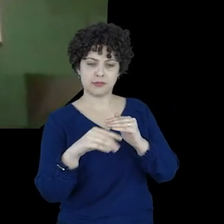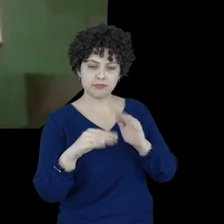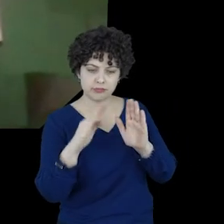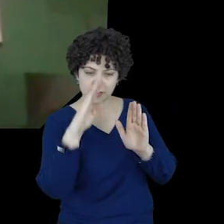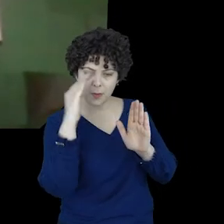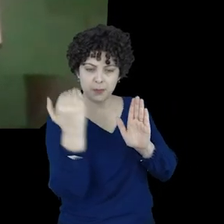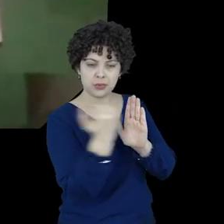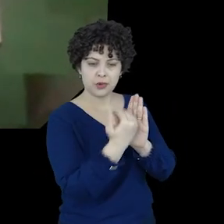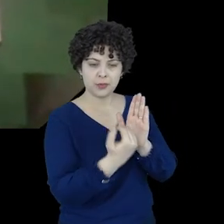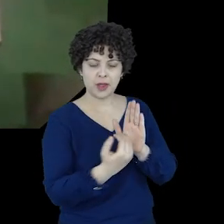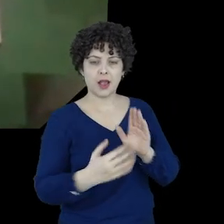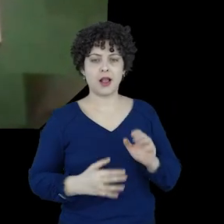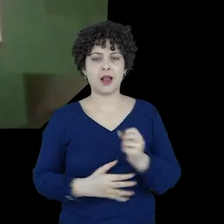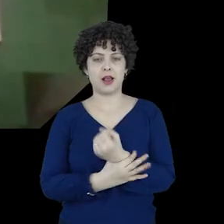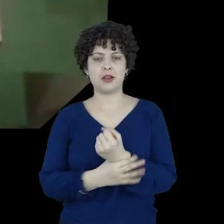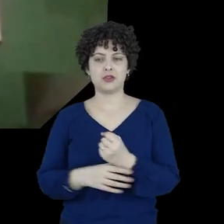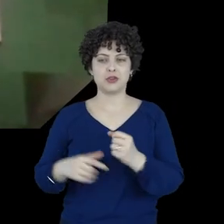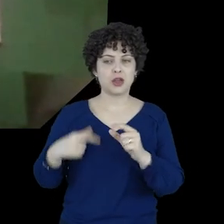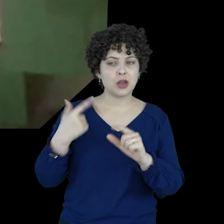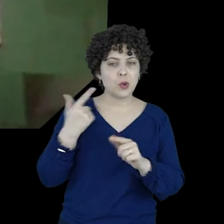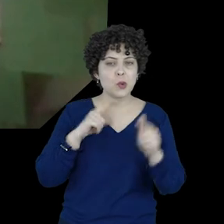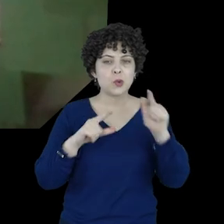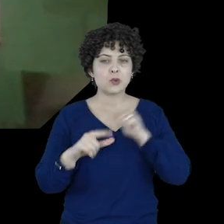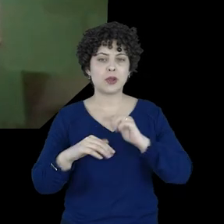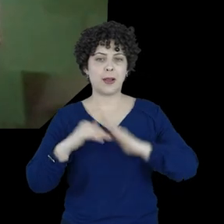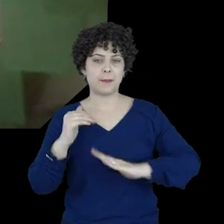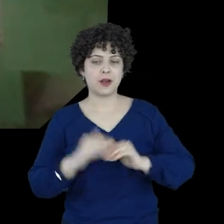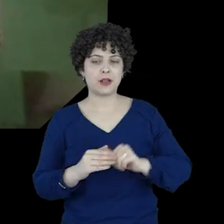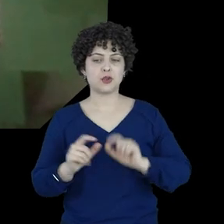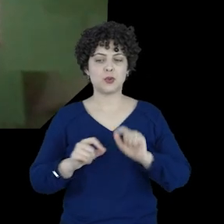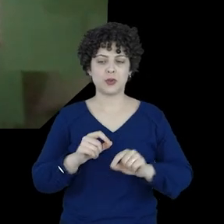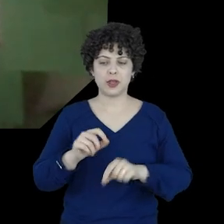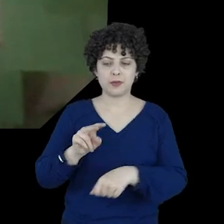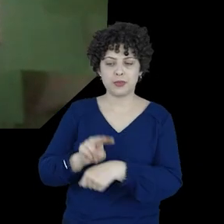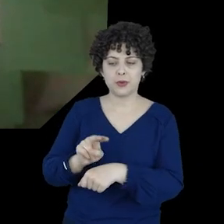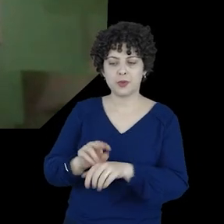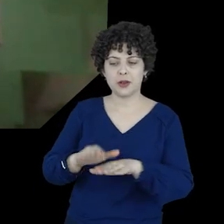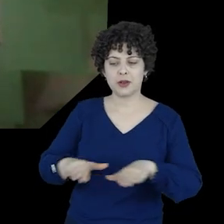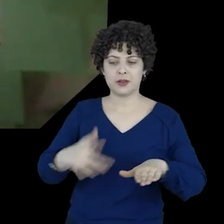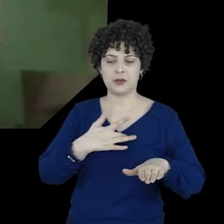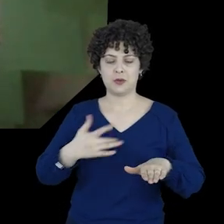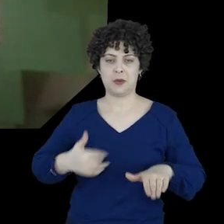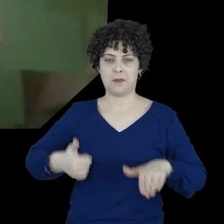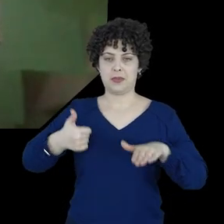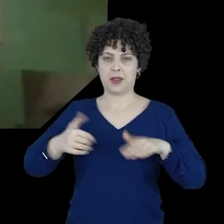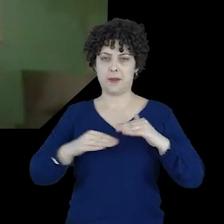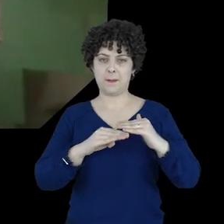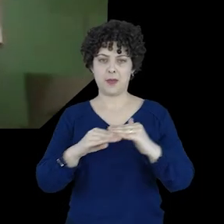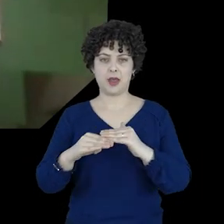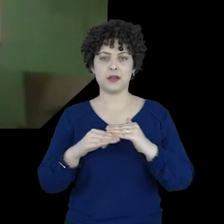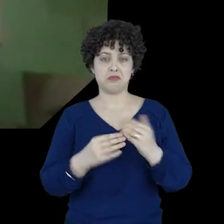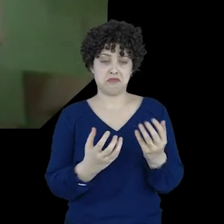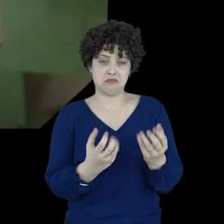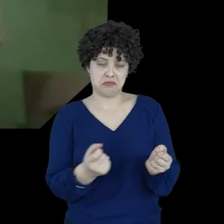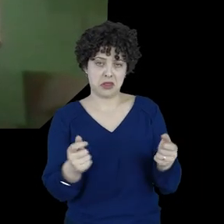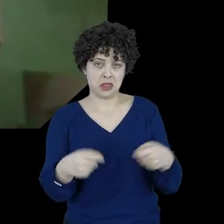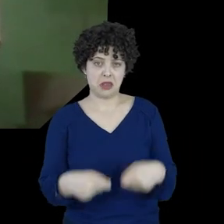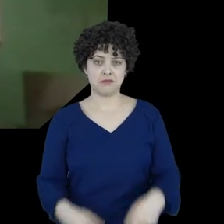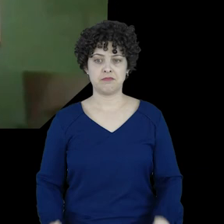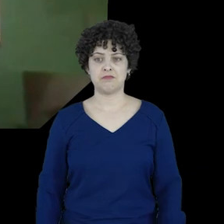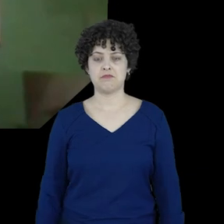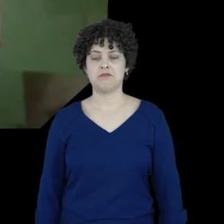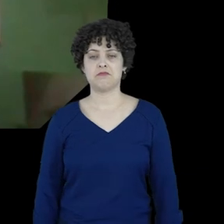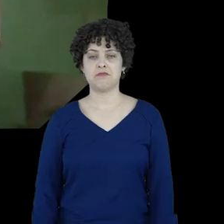ao padrão para garantir que estamos visando o bem-estar da criança de uma forma padronizada e aceitável.